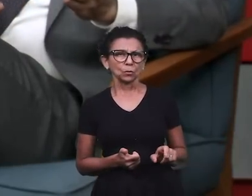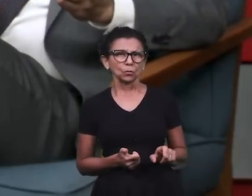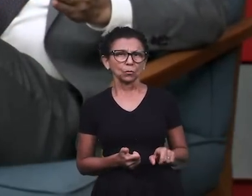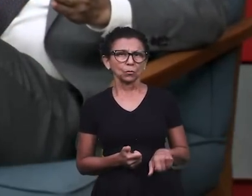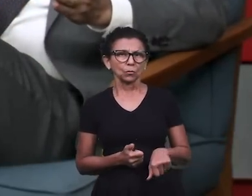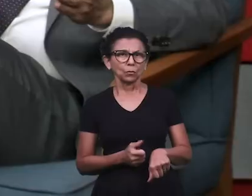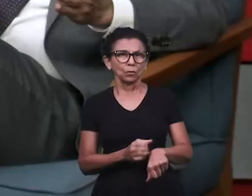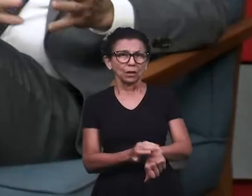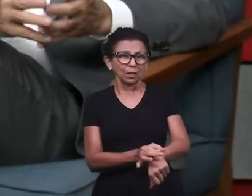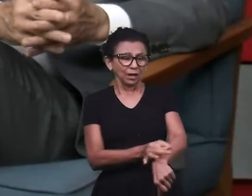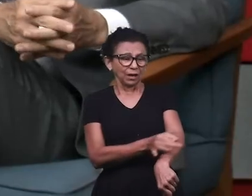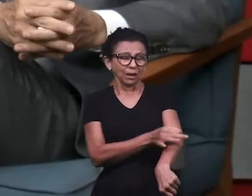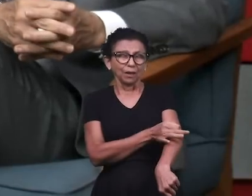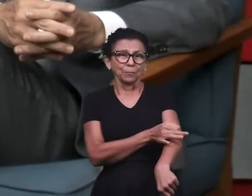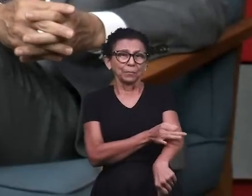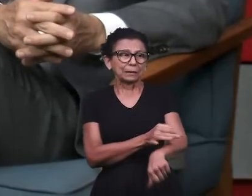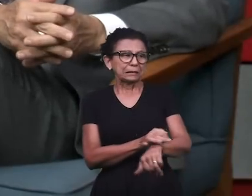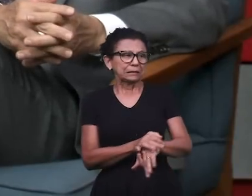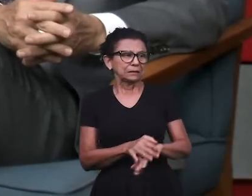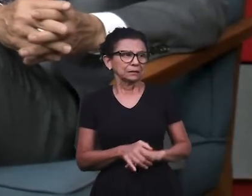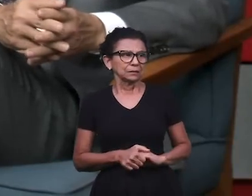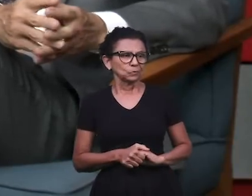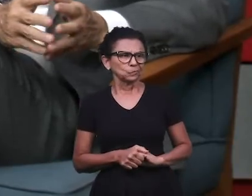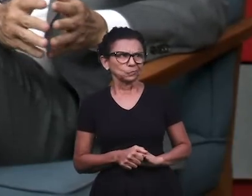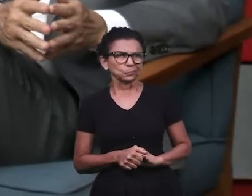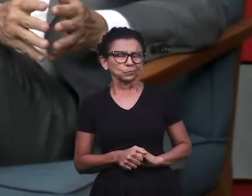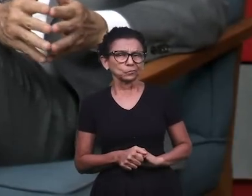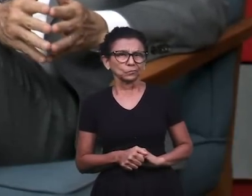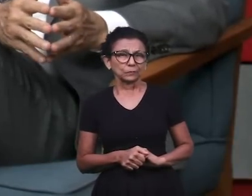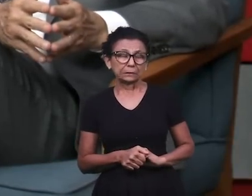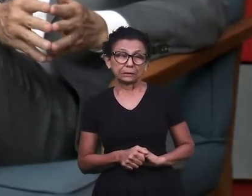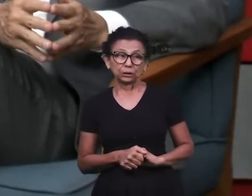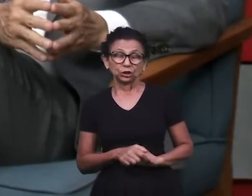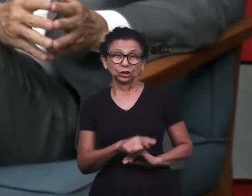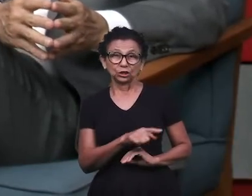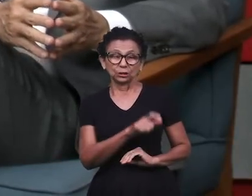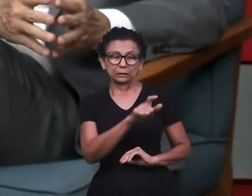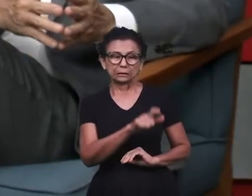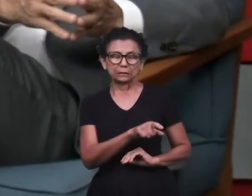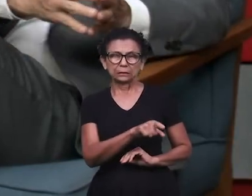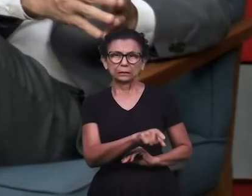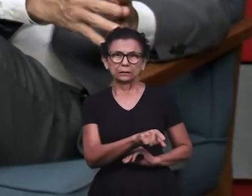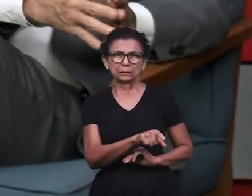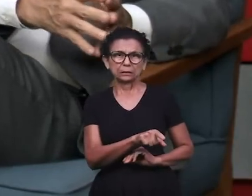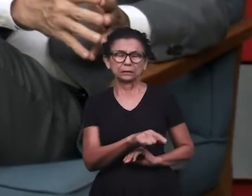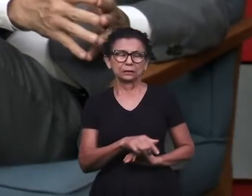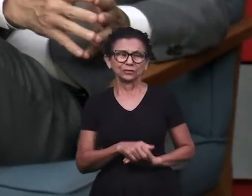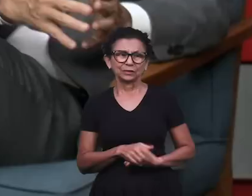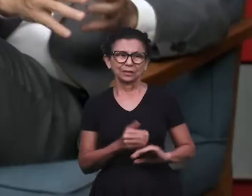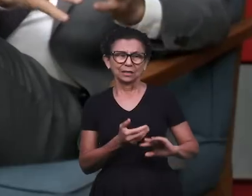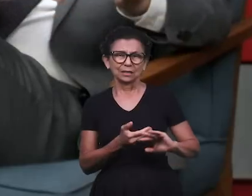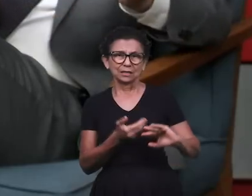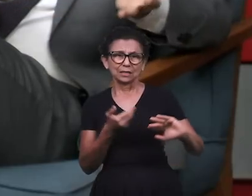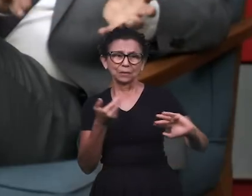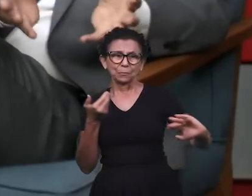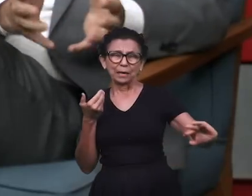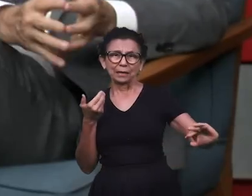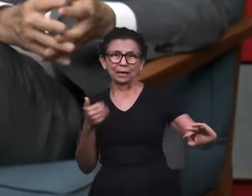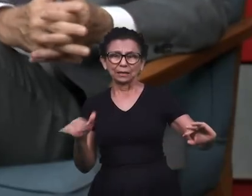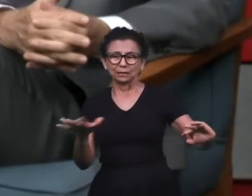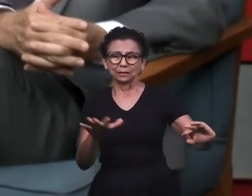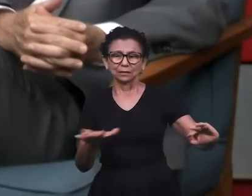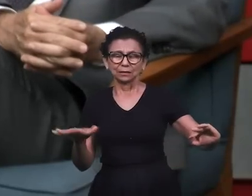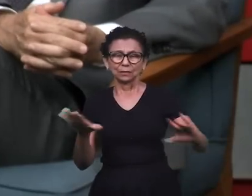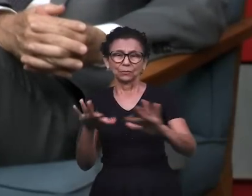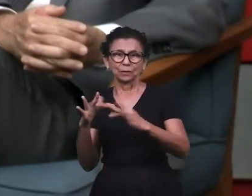portadora dessa doença, essa pessoa teria que ser excluída do ambiente